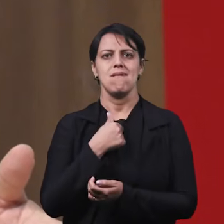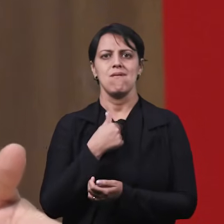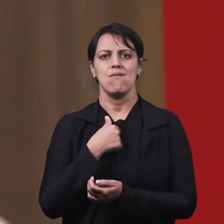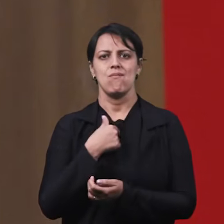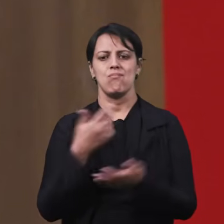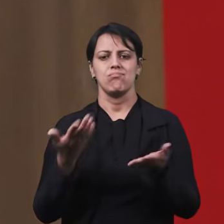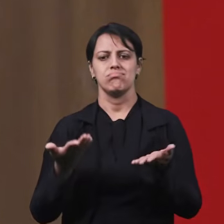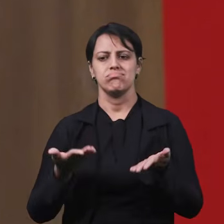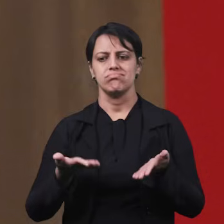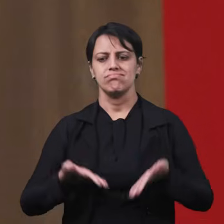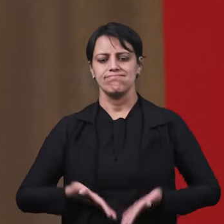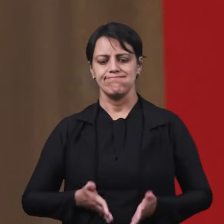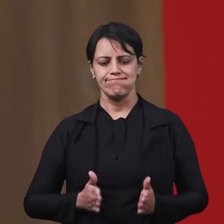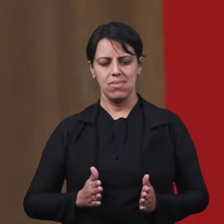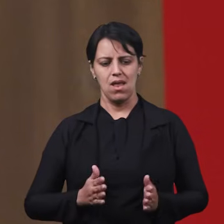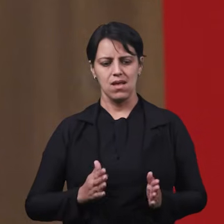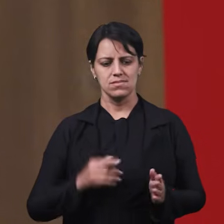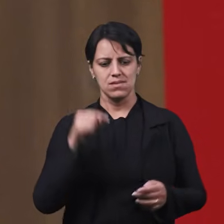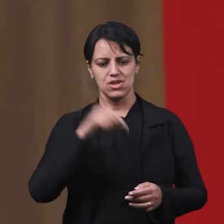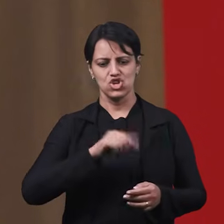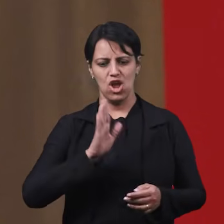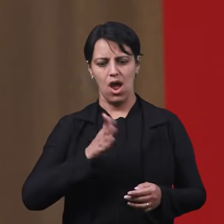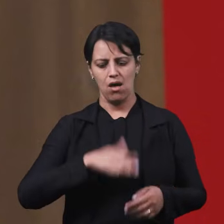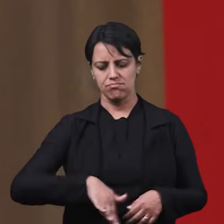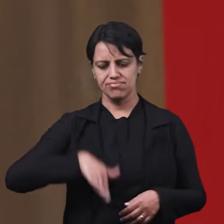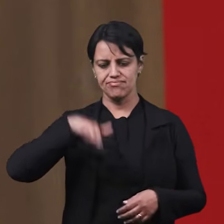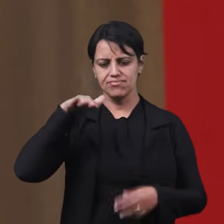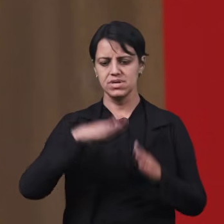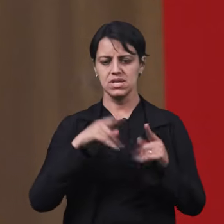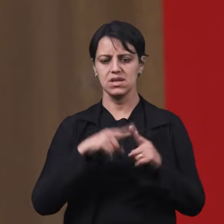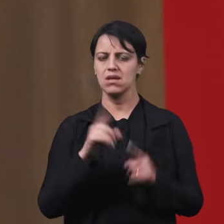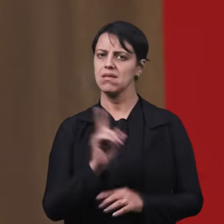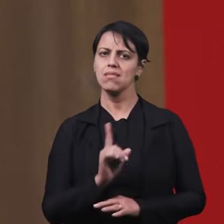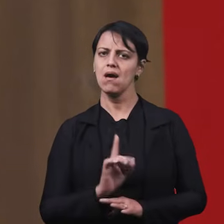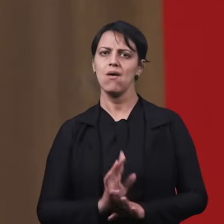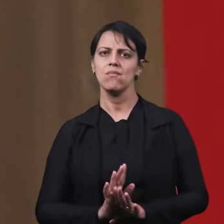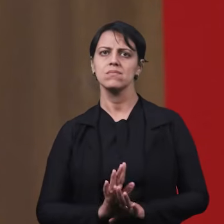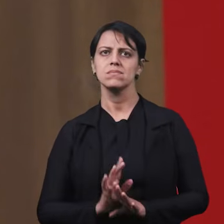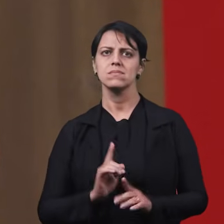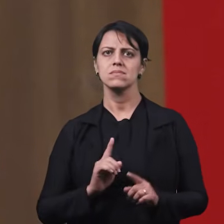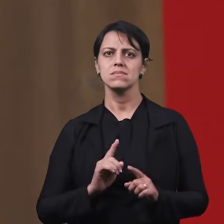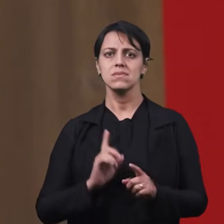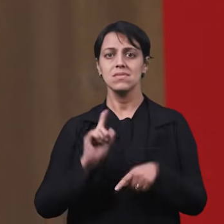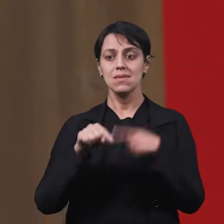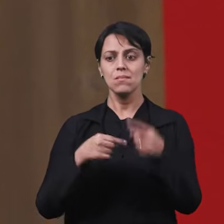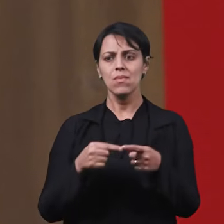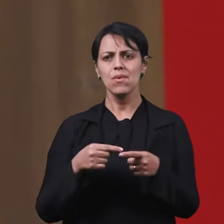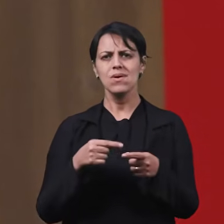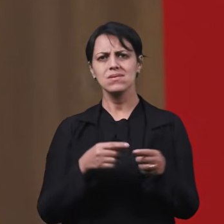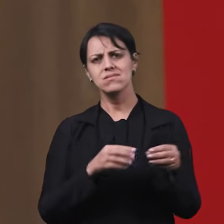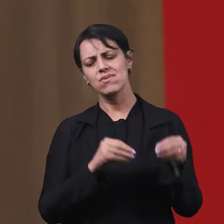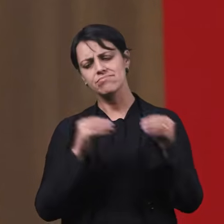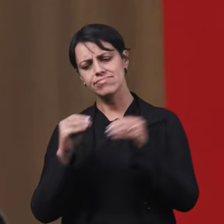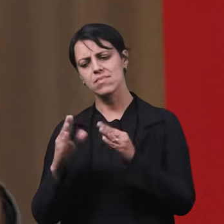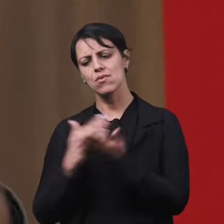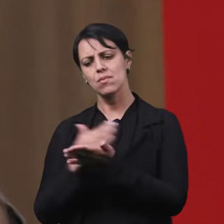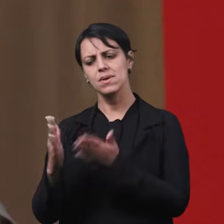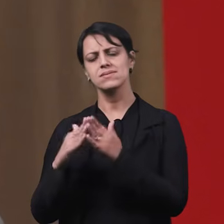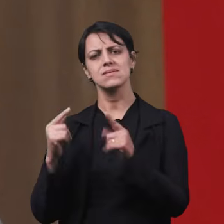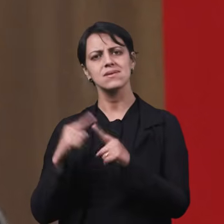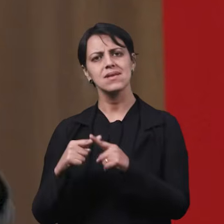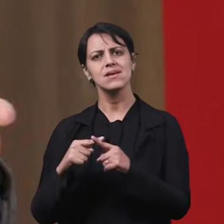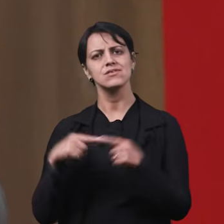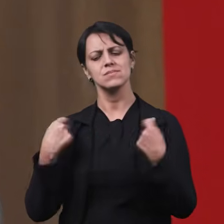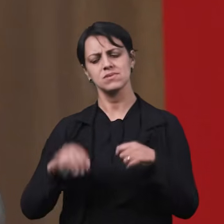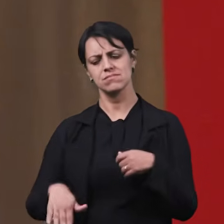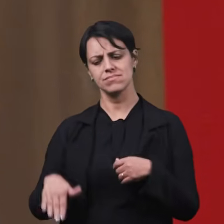igreja. Então, quando a gente veio para a obra muito novo, então você tem que aprender isso. Então, a vida de adolescente, a